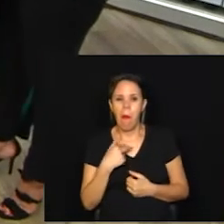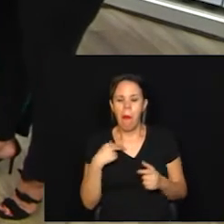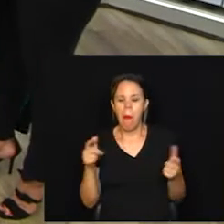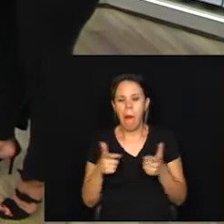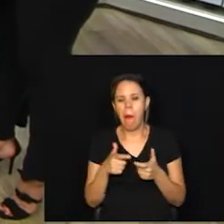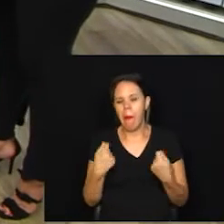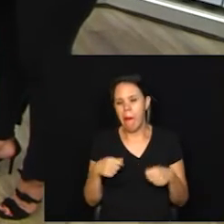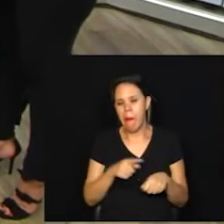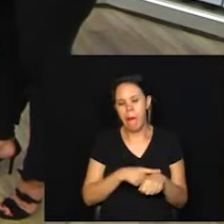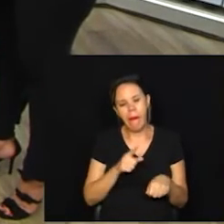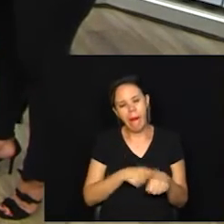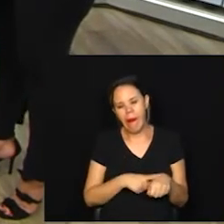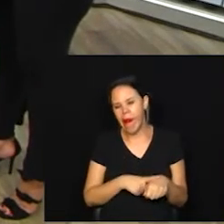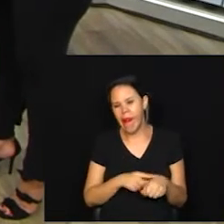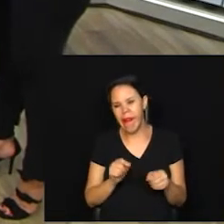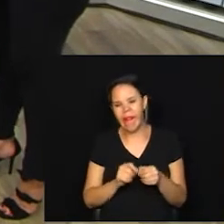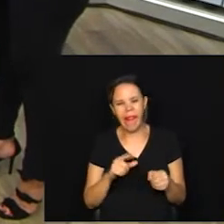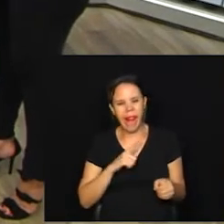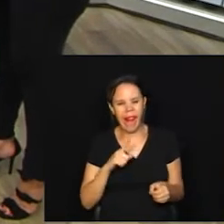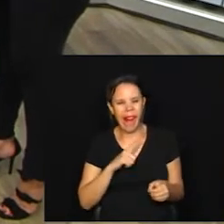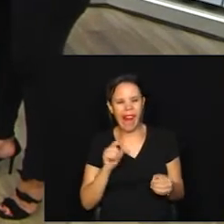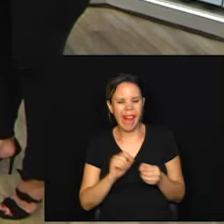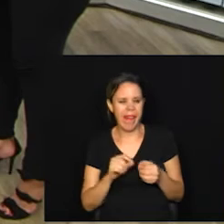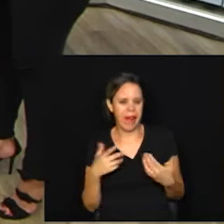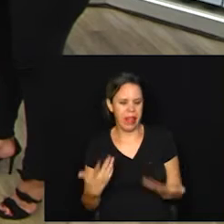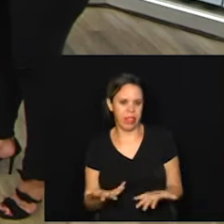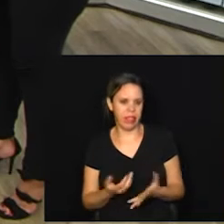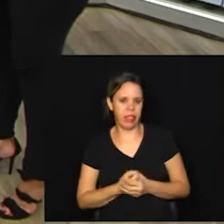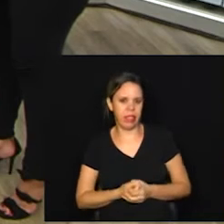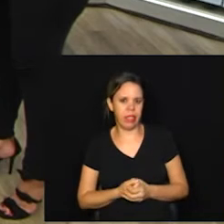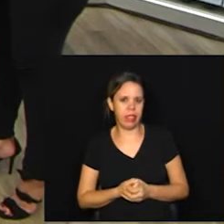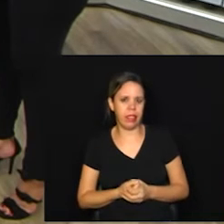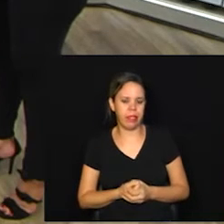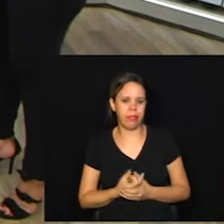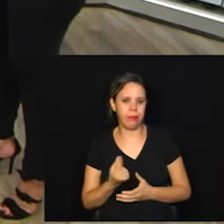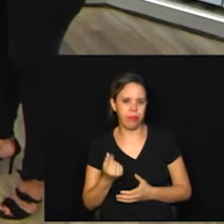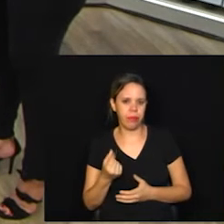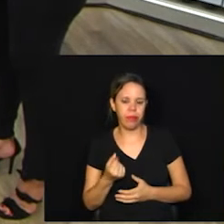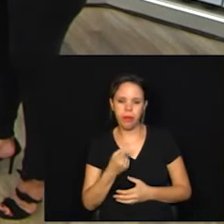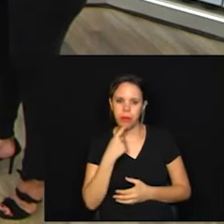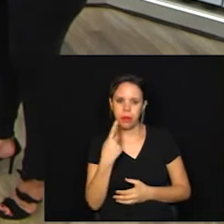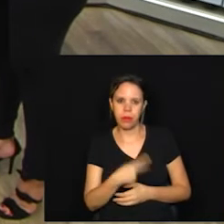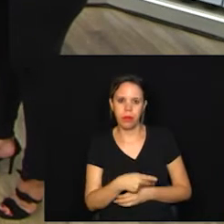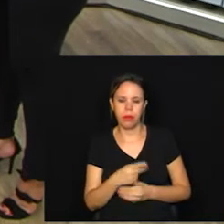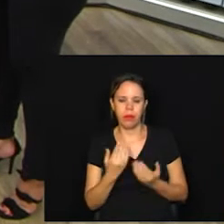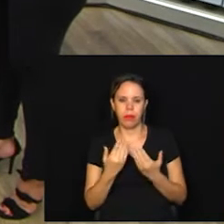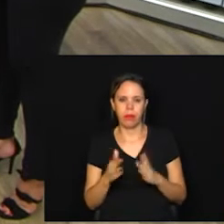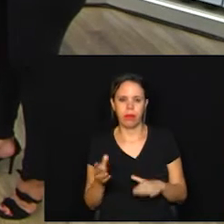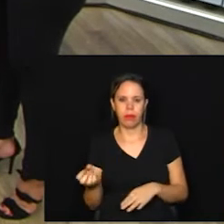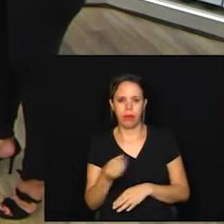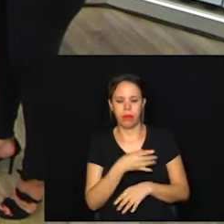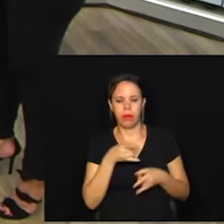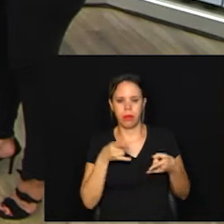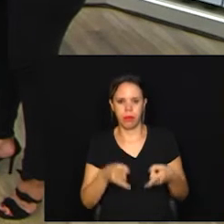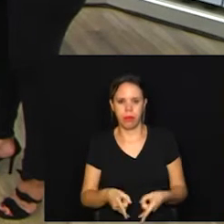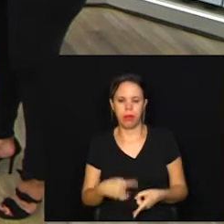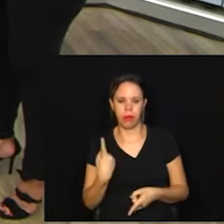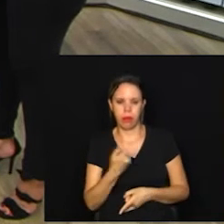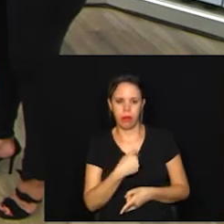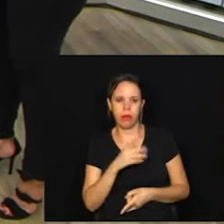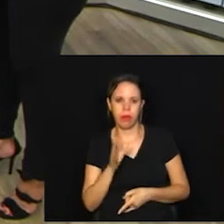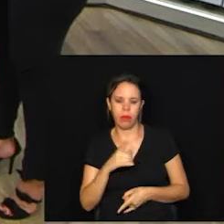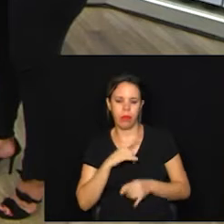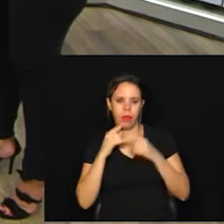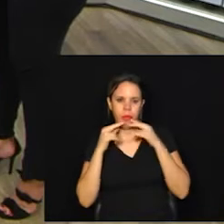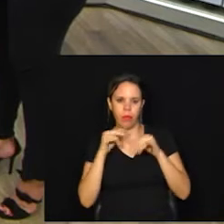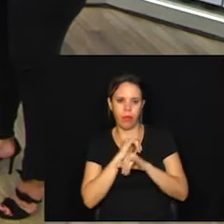ou nesse momento que a gente tenha realmente mais recursos vindo para Campinas para abertura de novos leitos, porque nós já temos